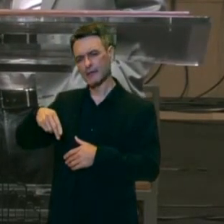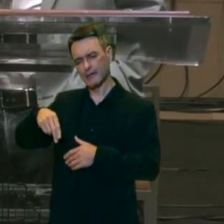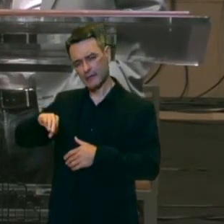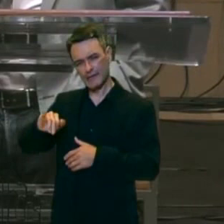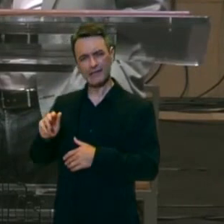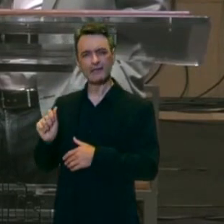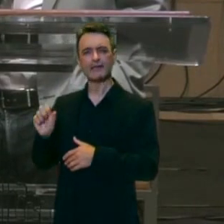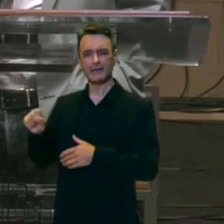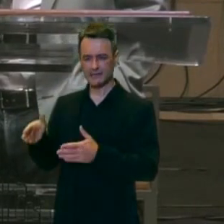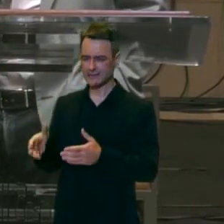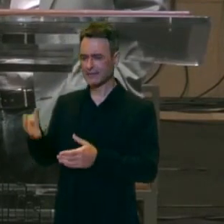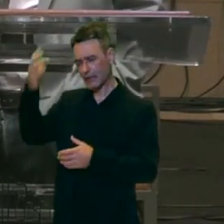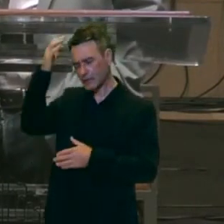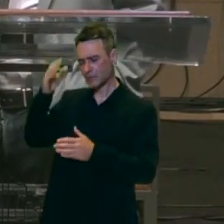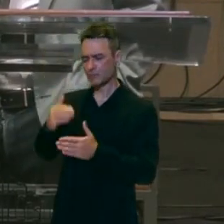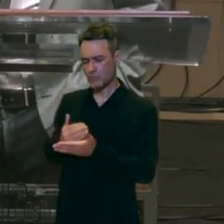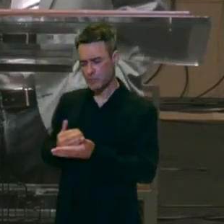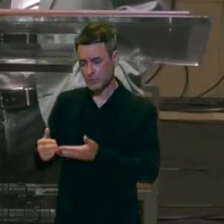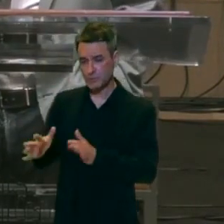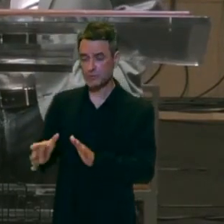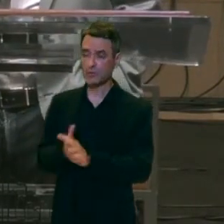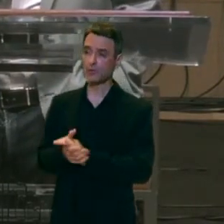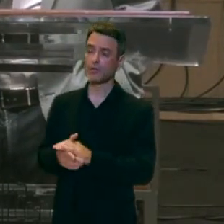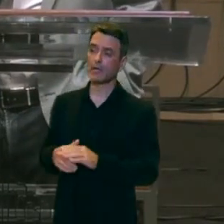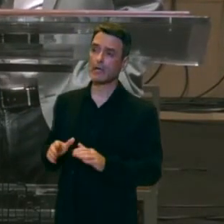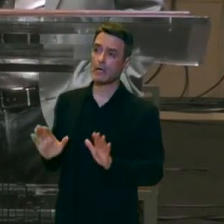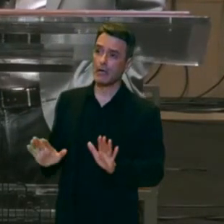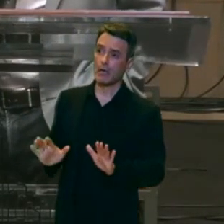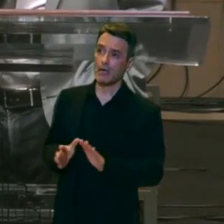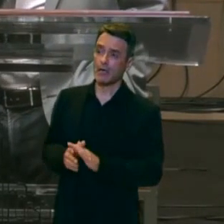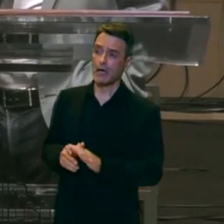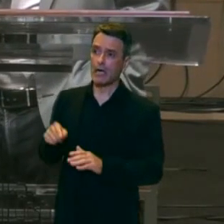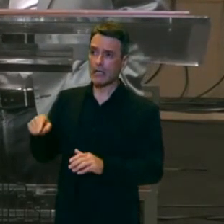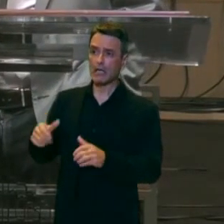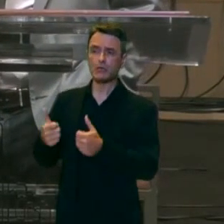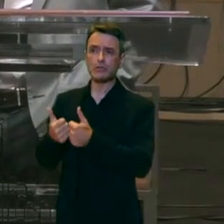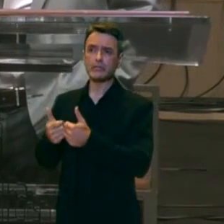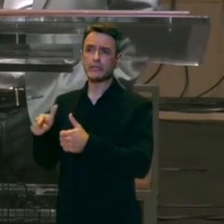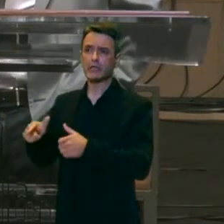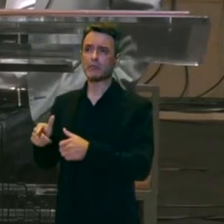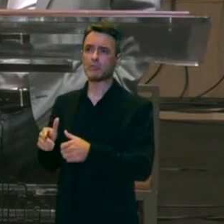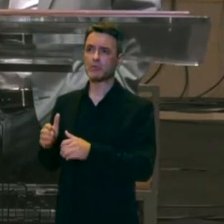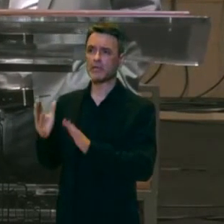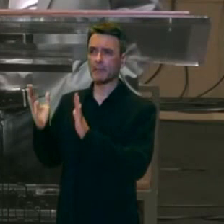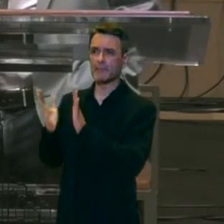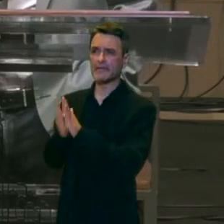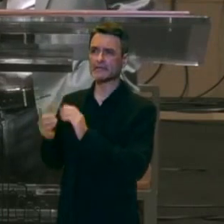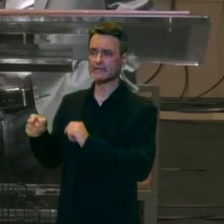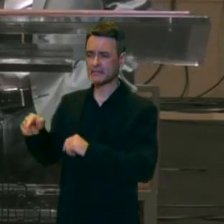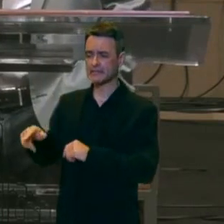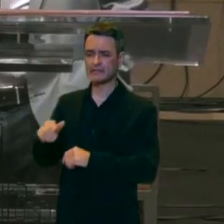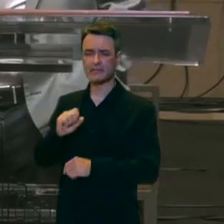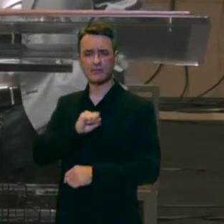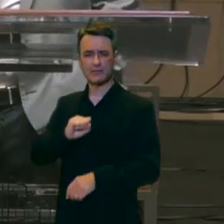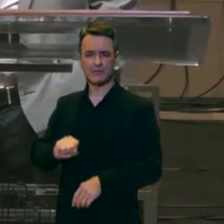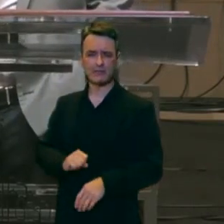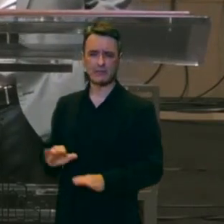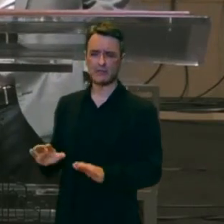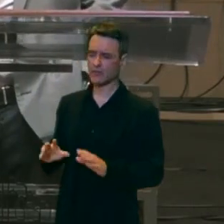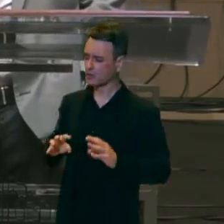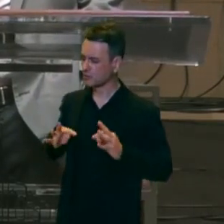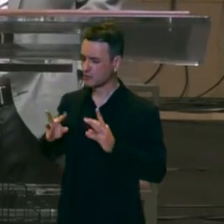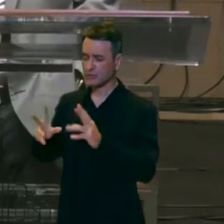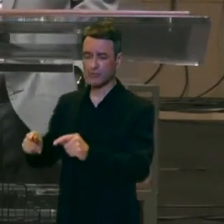Azur, profeta natural de Gibeon, disse-me no templo do Senhor, na presença dos sacerdotes e de